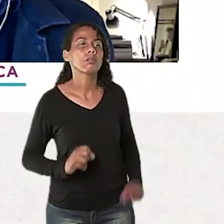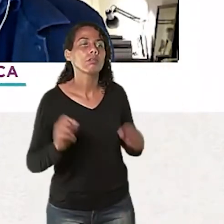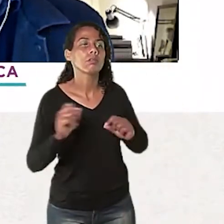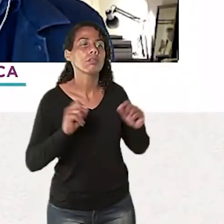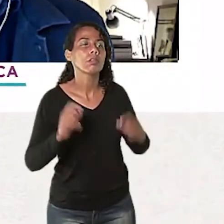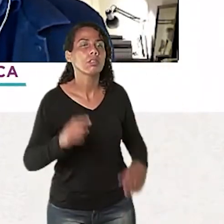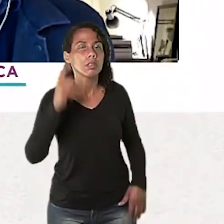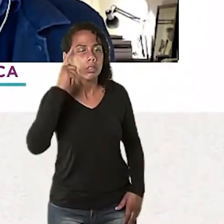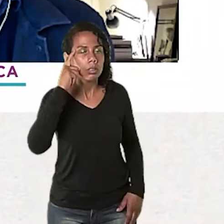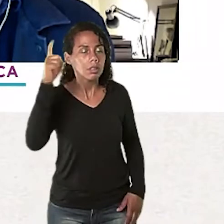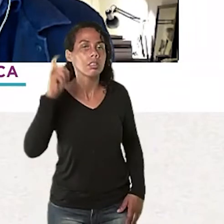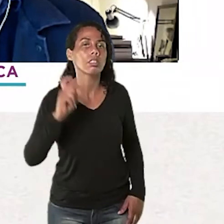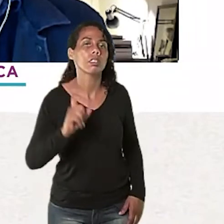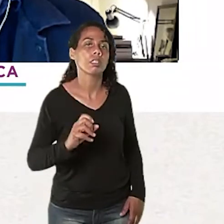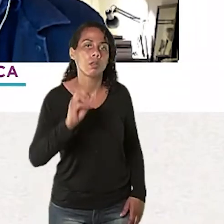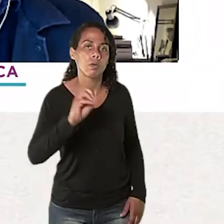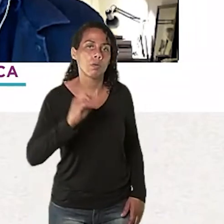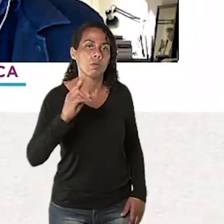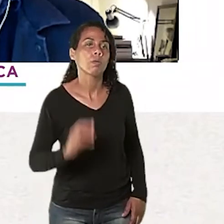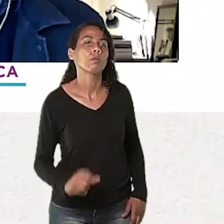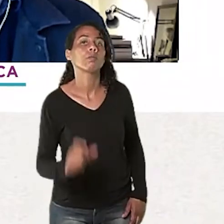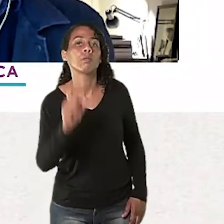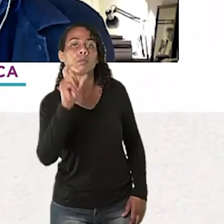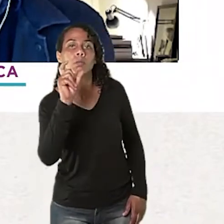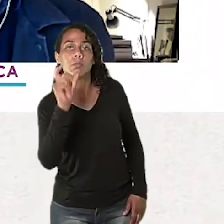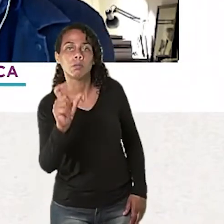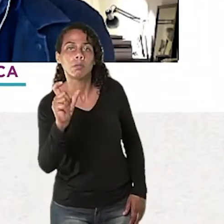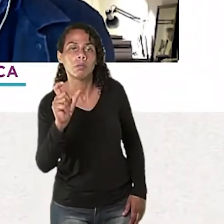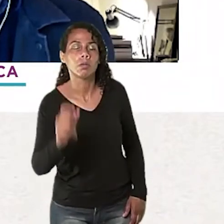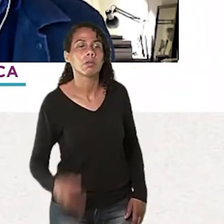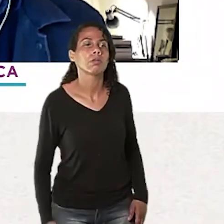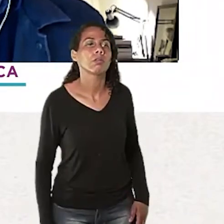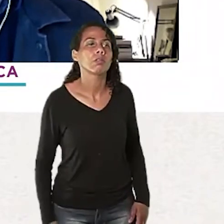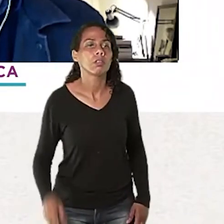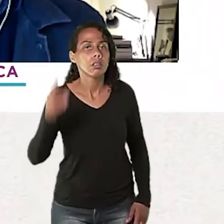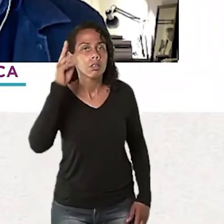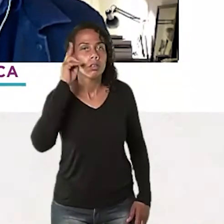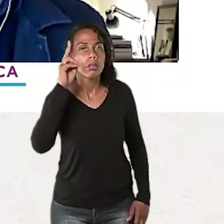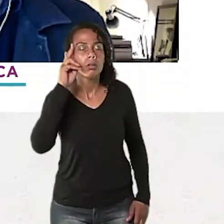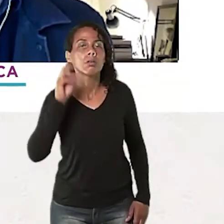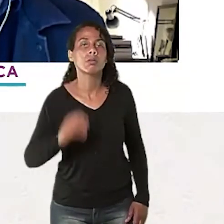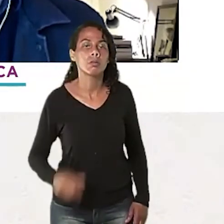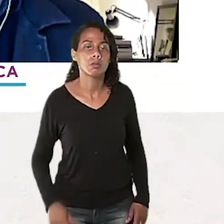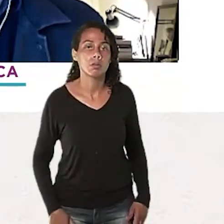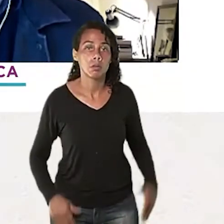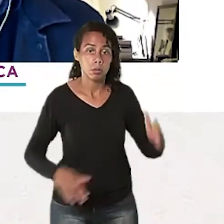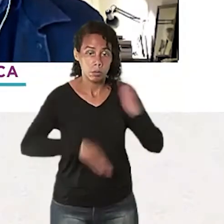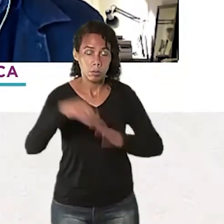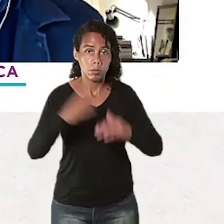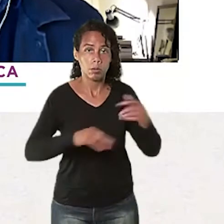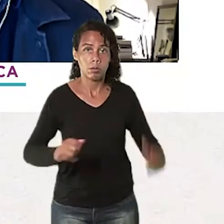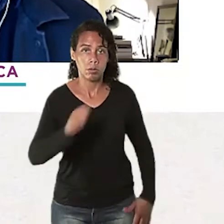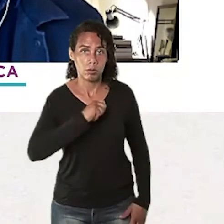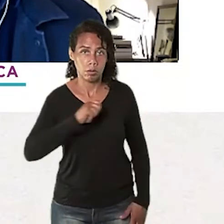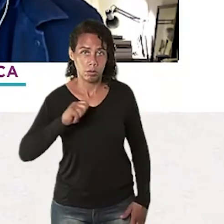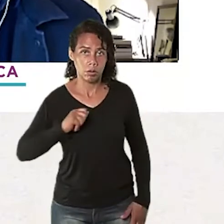vida dele está calado, né? Mas na hora que ele senta, ele escreve tudo. Aí aquela coisa, escreve